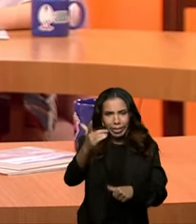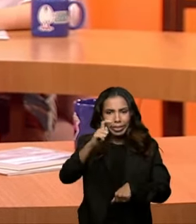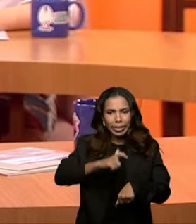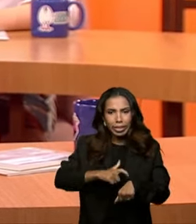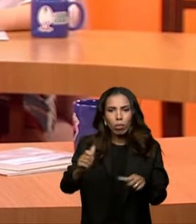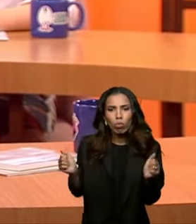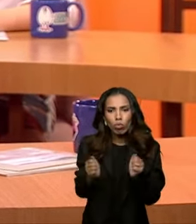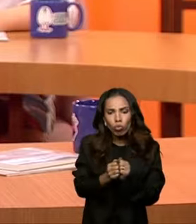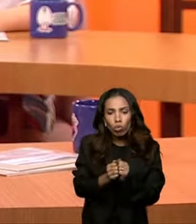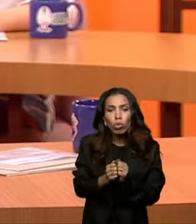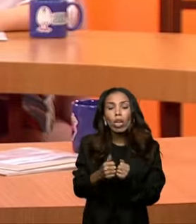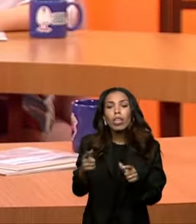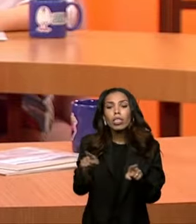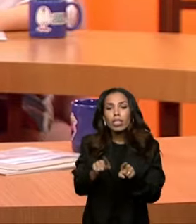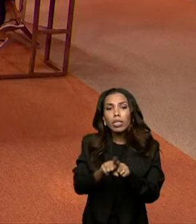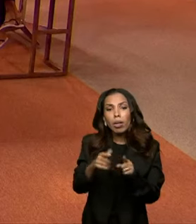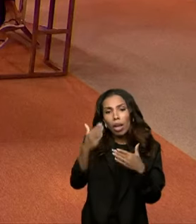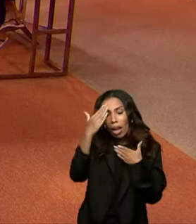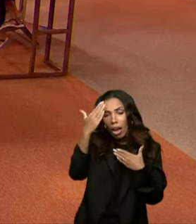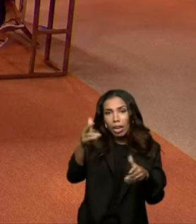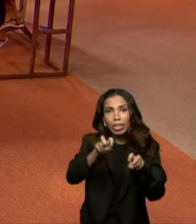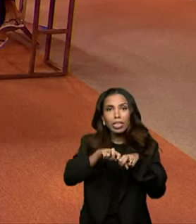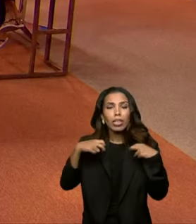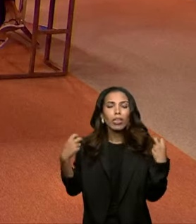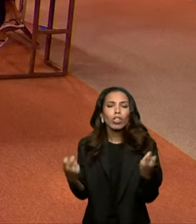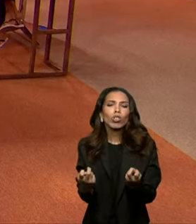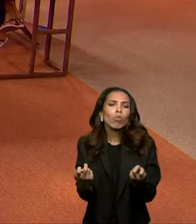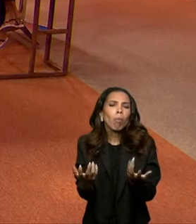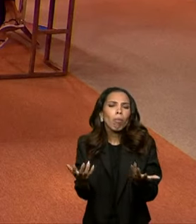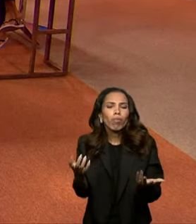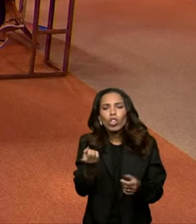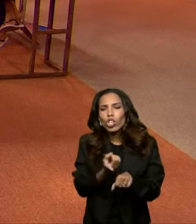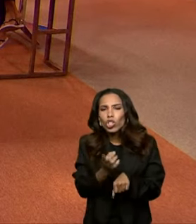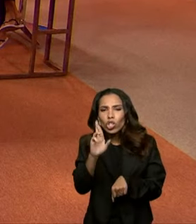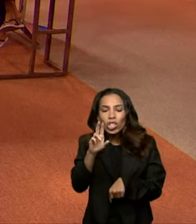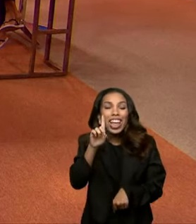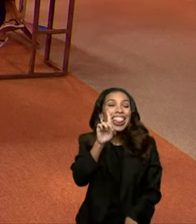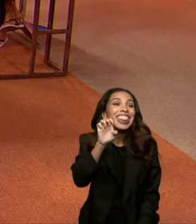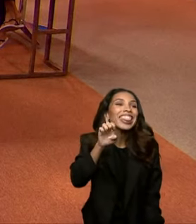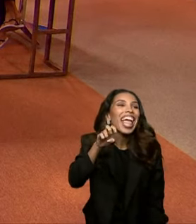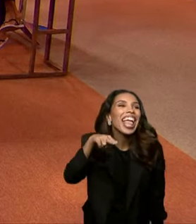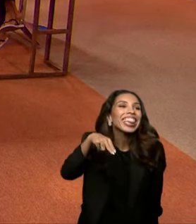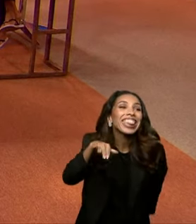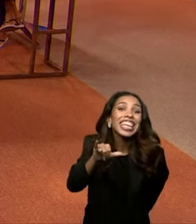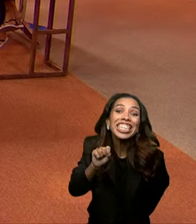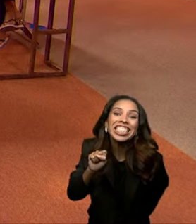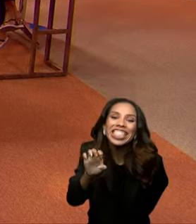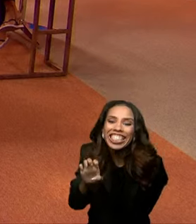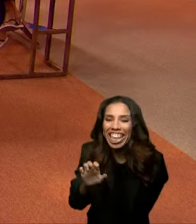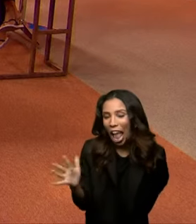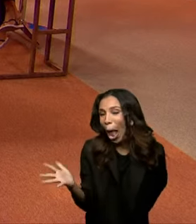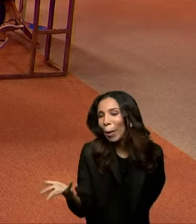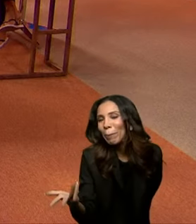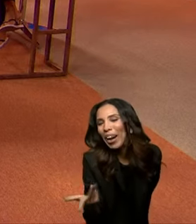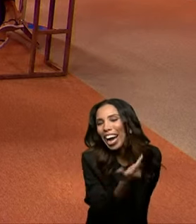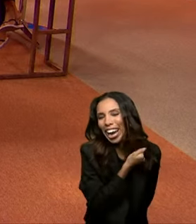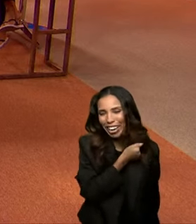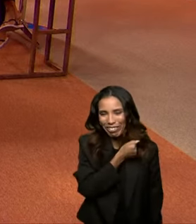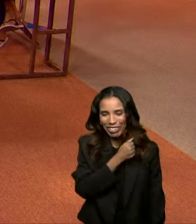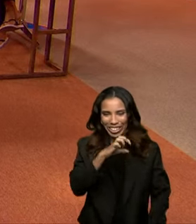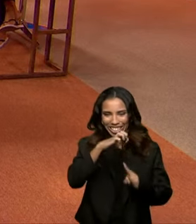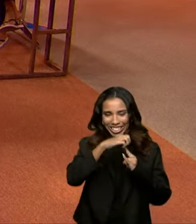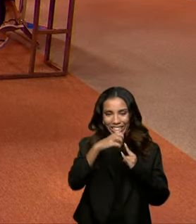aqui conosco. Agradecer essa minha bancada maravilhosa, doutora Denise. Maravilhosa, da Fiocruz.